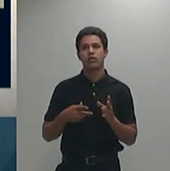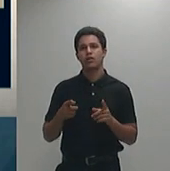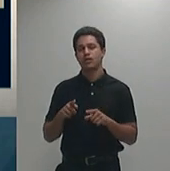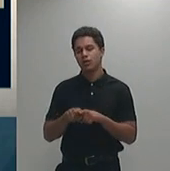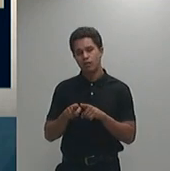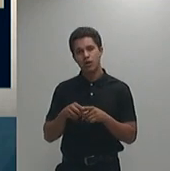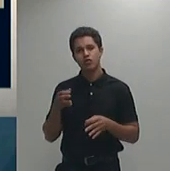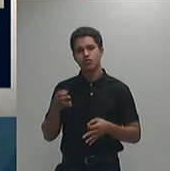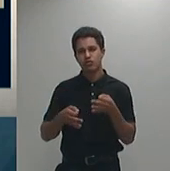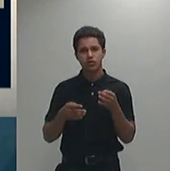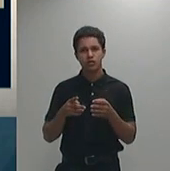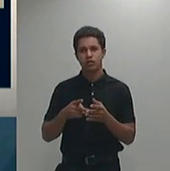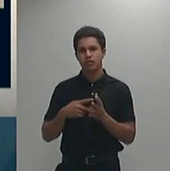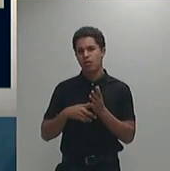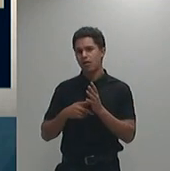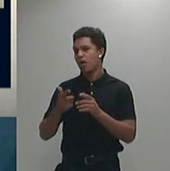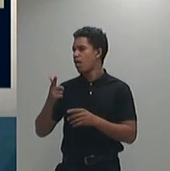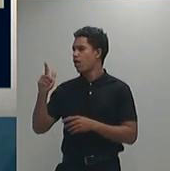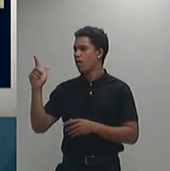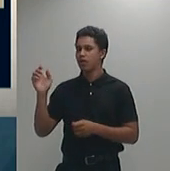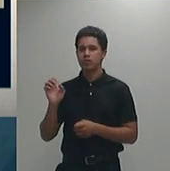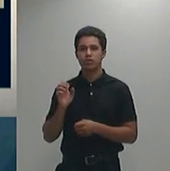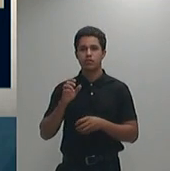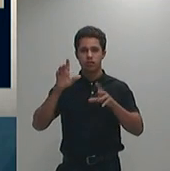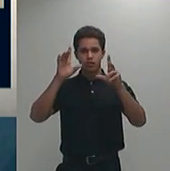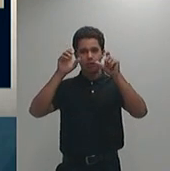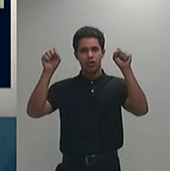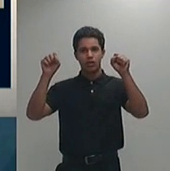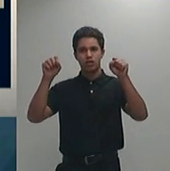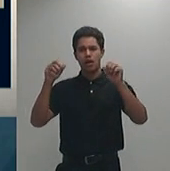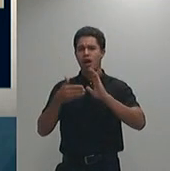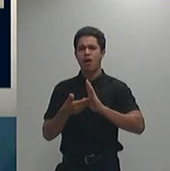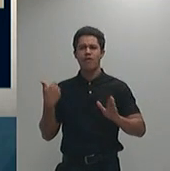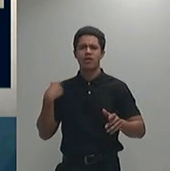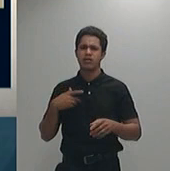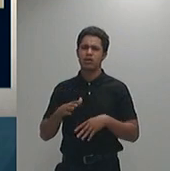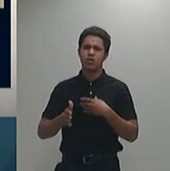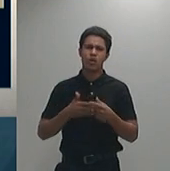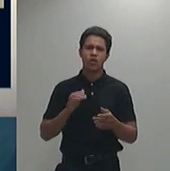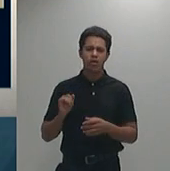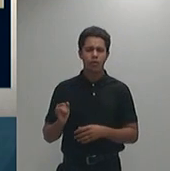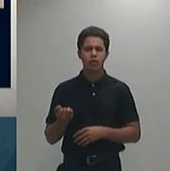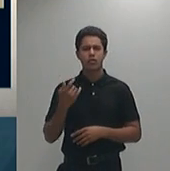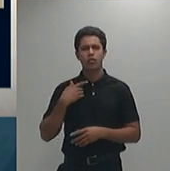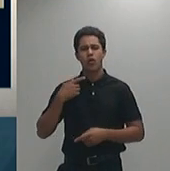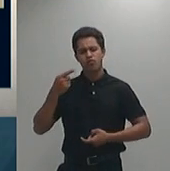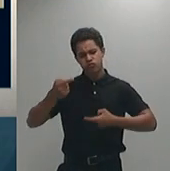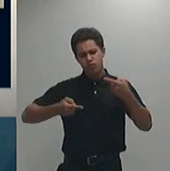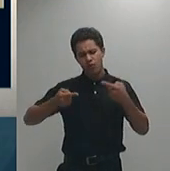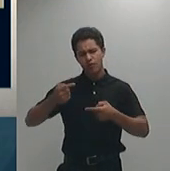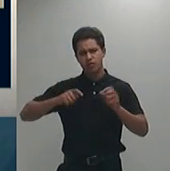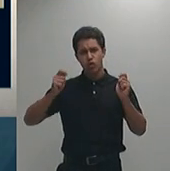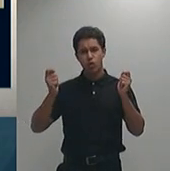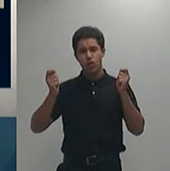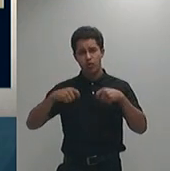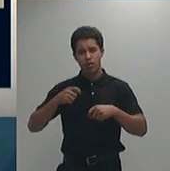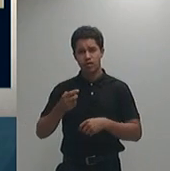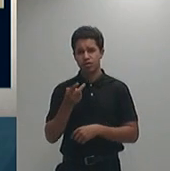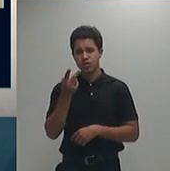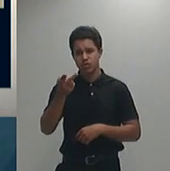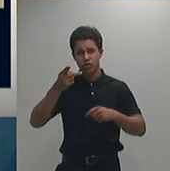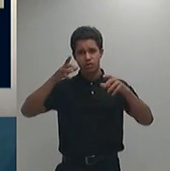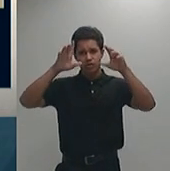tribunais diversos afasta-se assim qualquer possibilidade de um conflito de competência estabelecido entre tribunais arbitrais